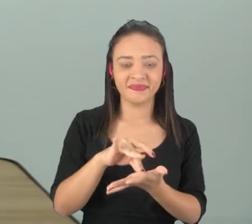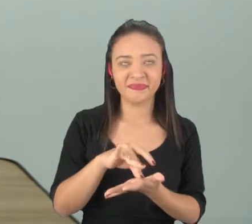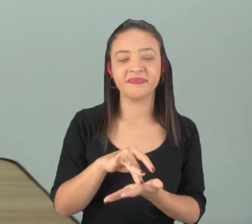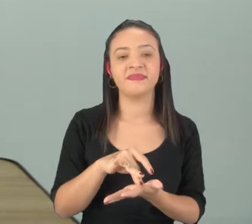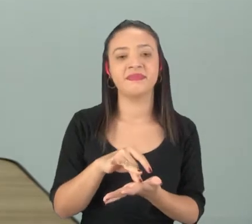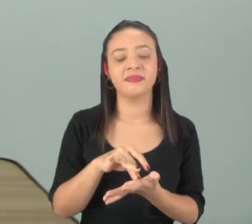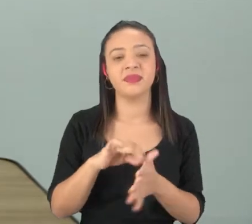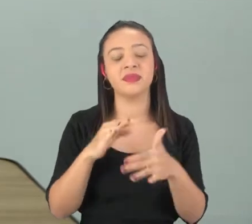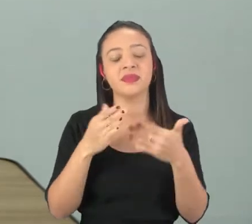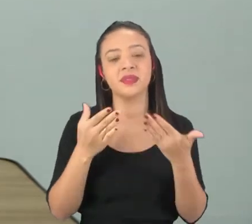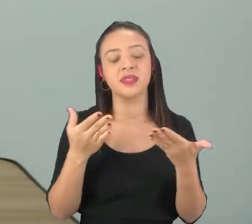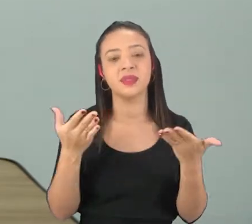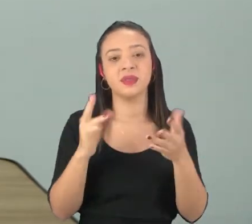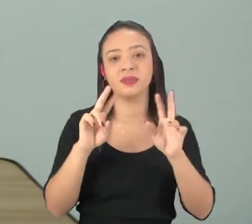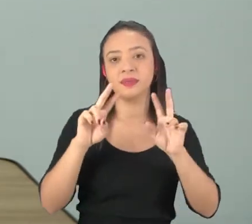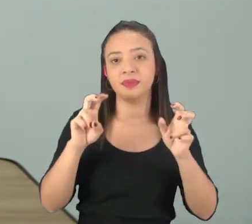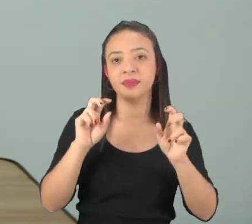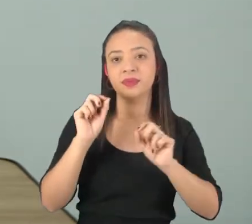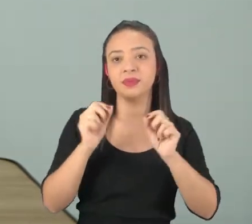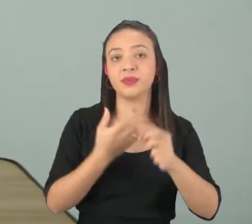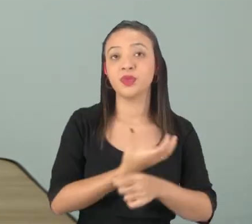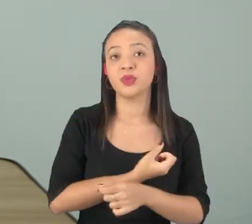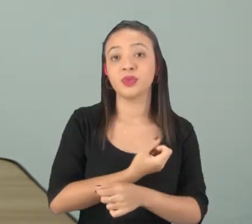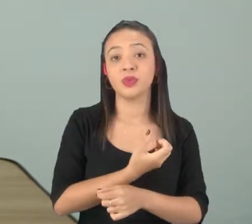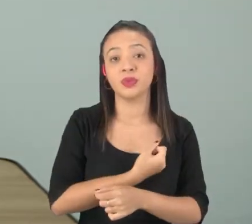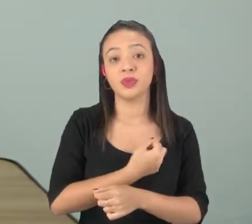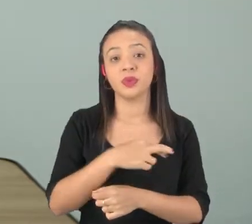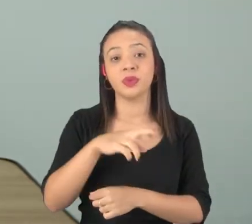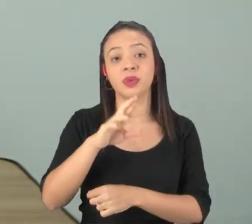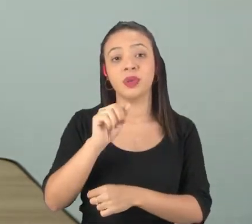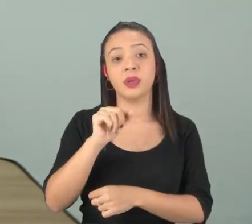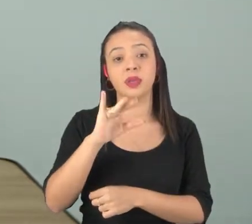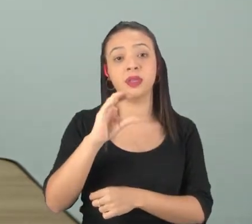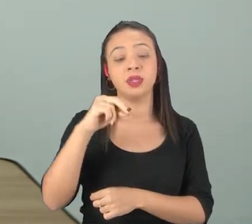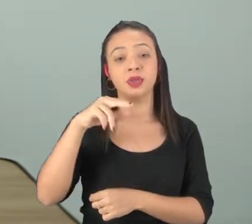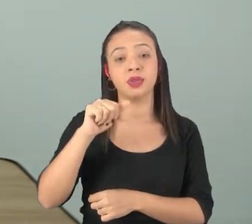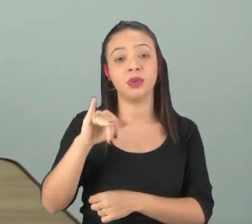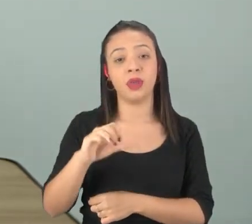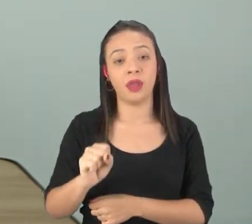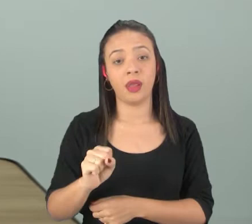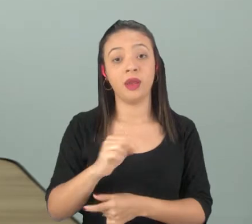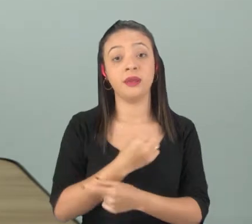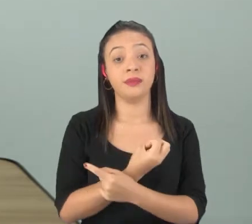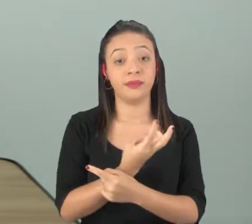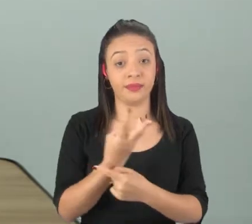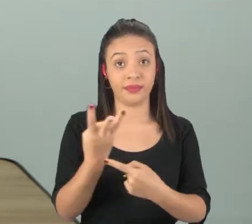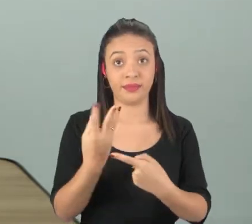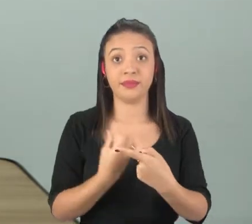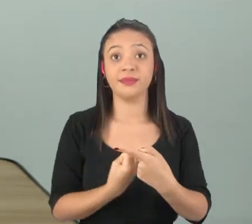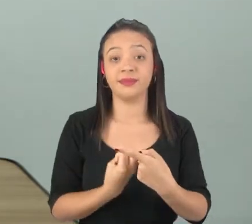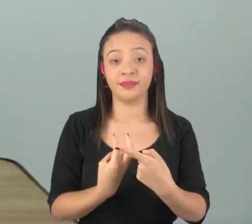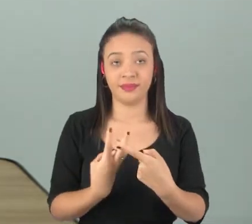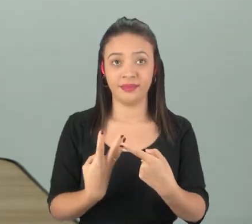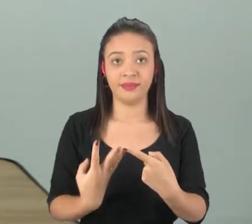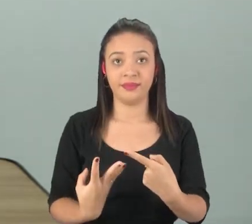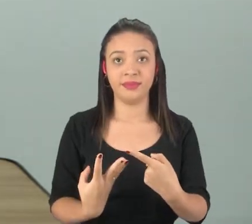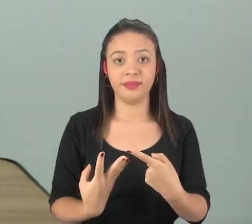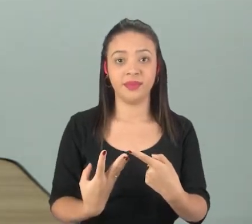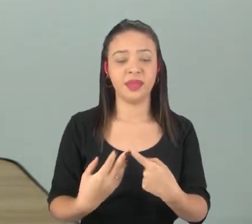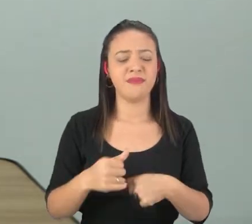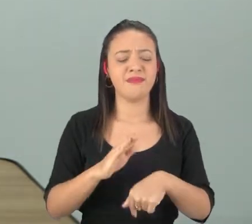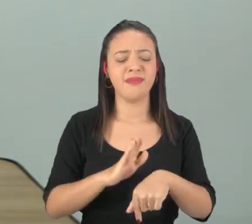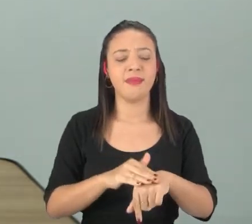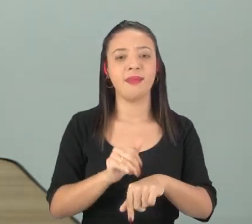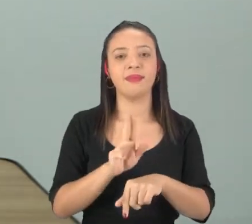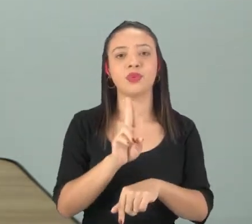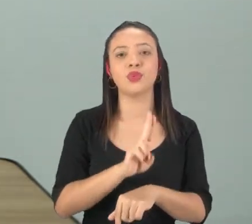bem divertida e nós estamos falando sobre os números racionais na sua forma fracionária de frações unitárias mais